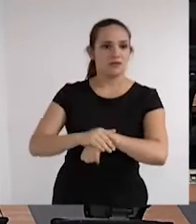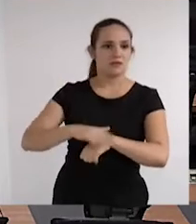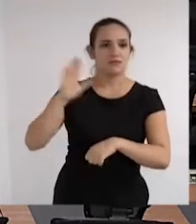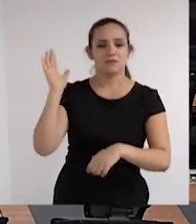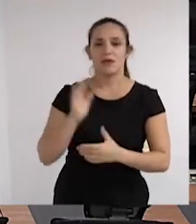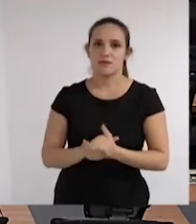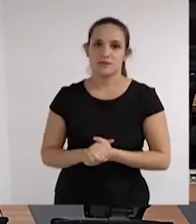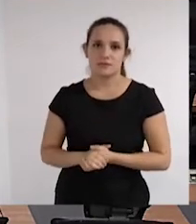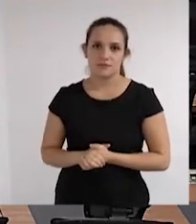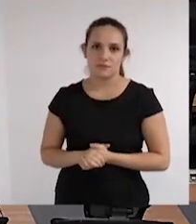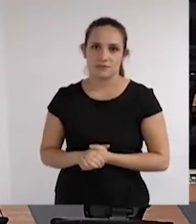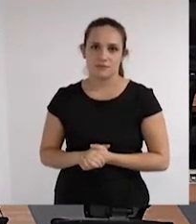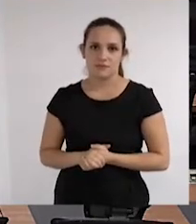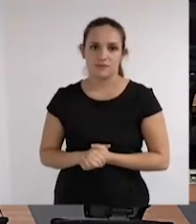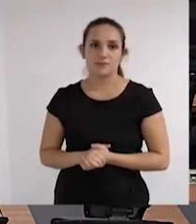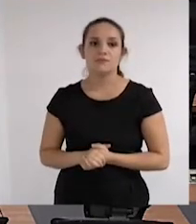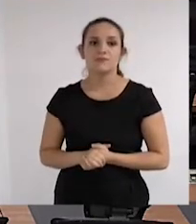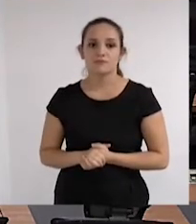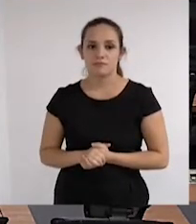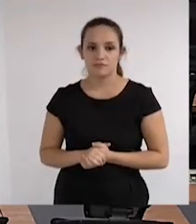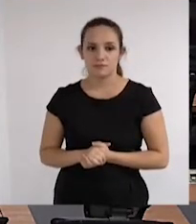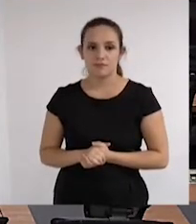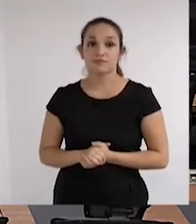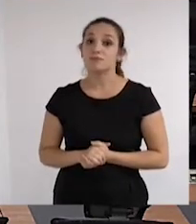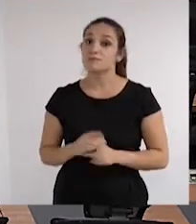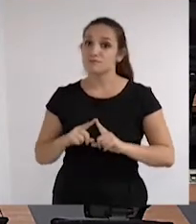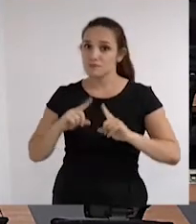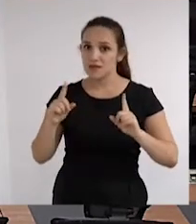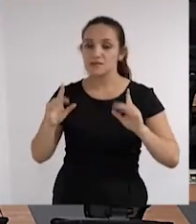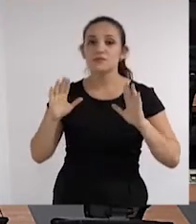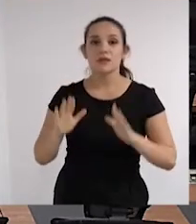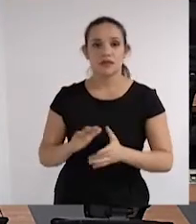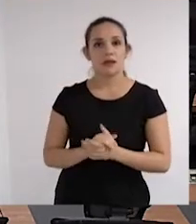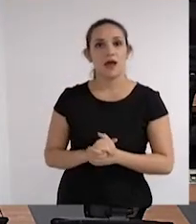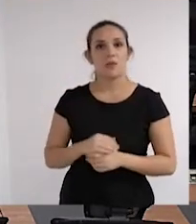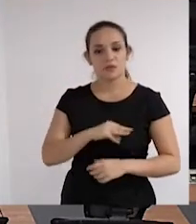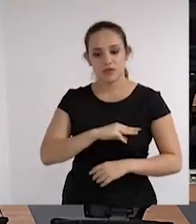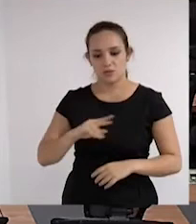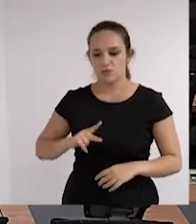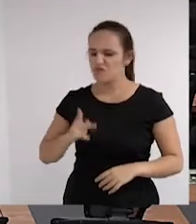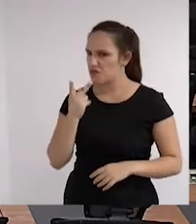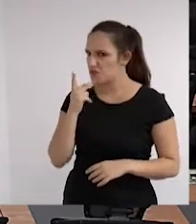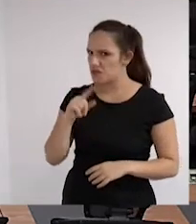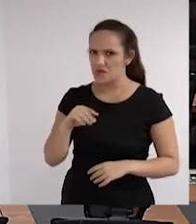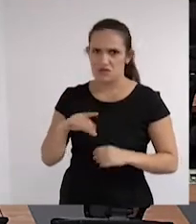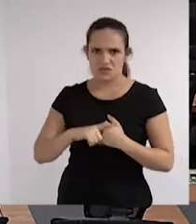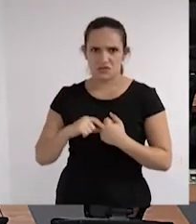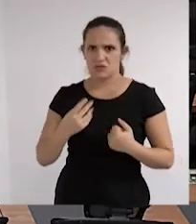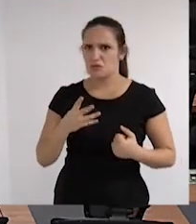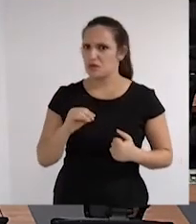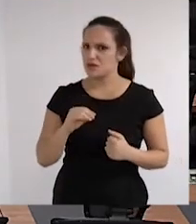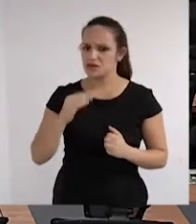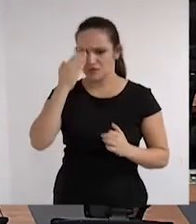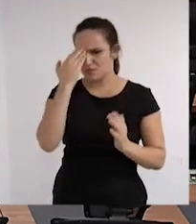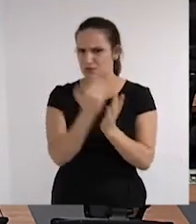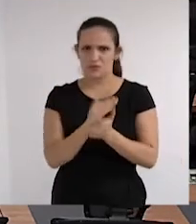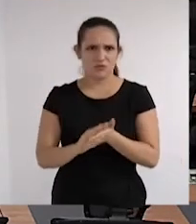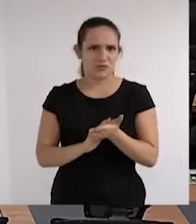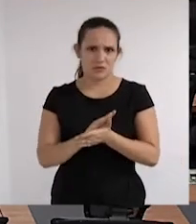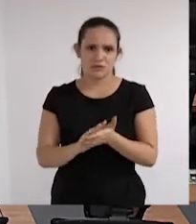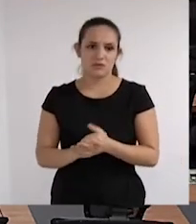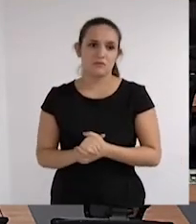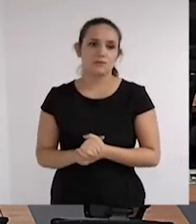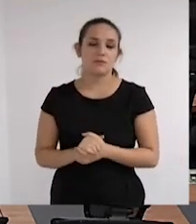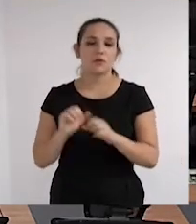em relação ao artigo 40, que feriu frontalmente em relação ao desequilíbrio financeiro. E, em âmbito nacional,